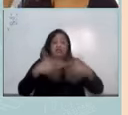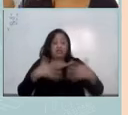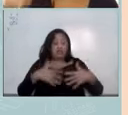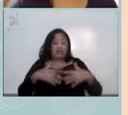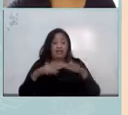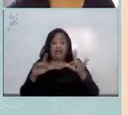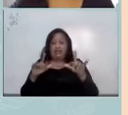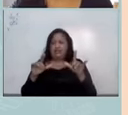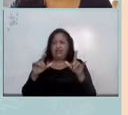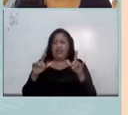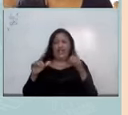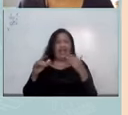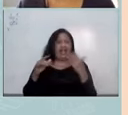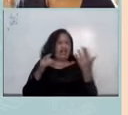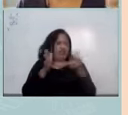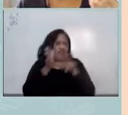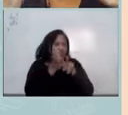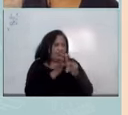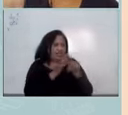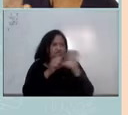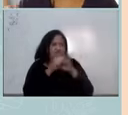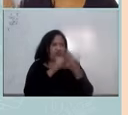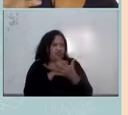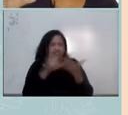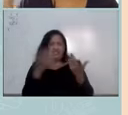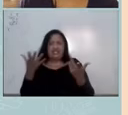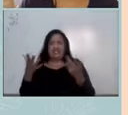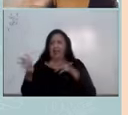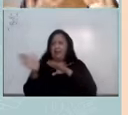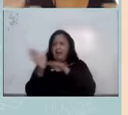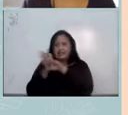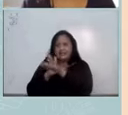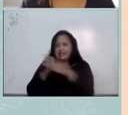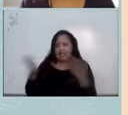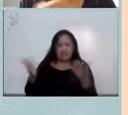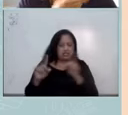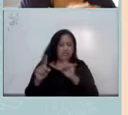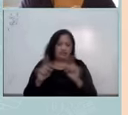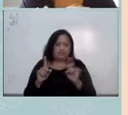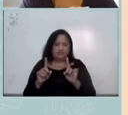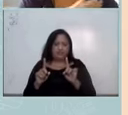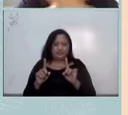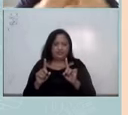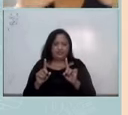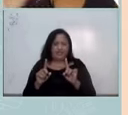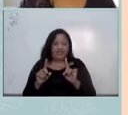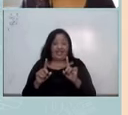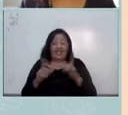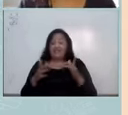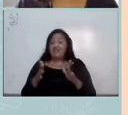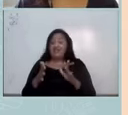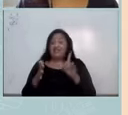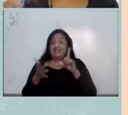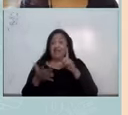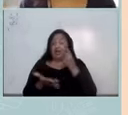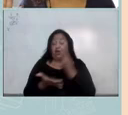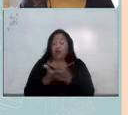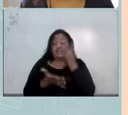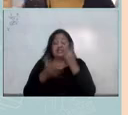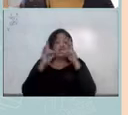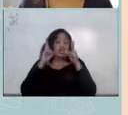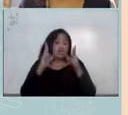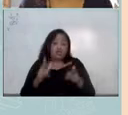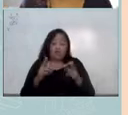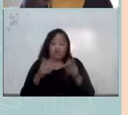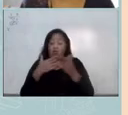distinção. É o vírus da Covid. É a bactéria, sei lá, do tétano. Não. Ela vai agir da mesma forma para qualquer